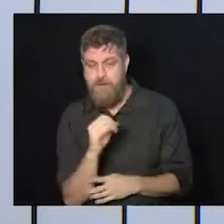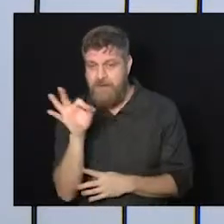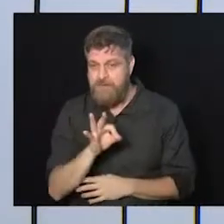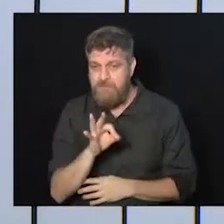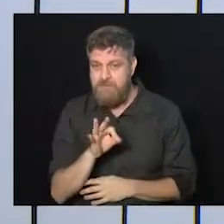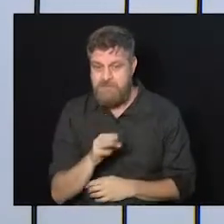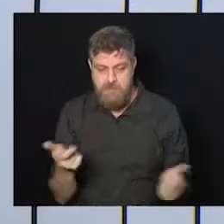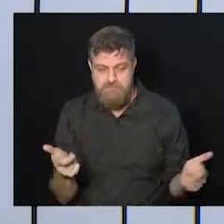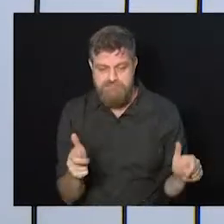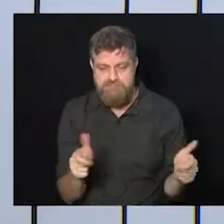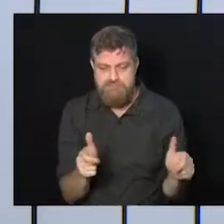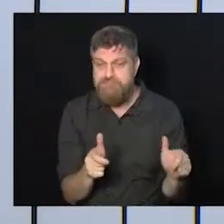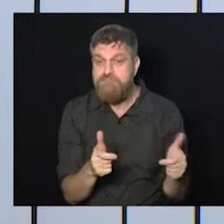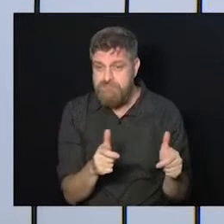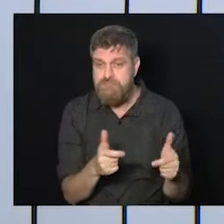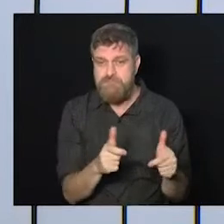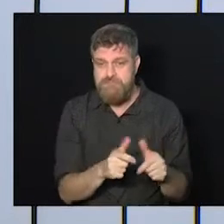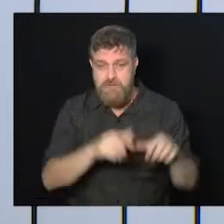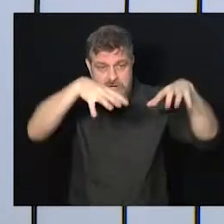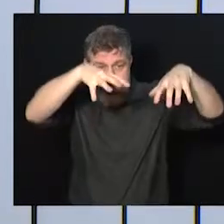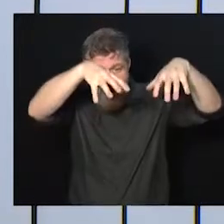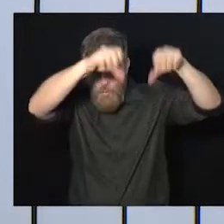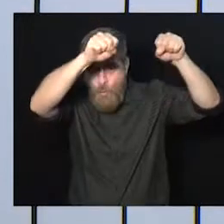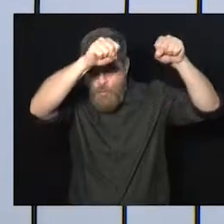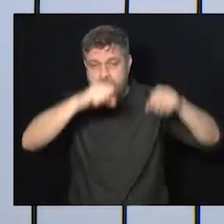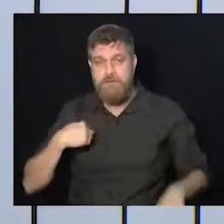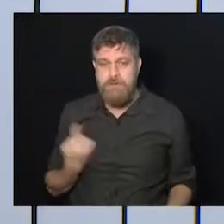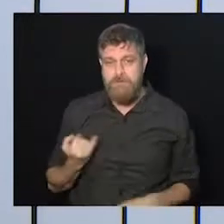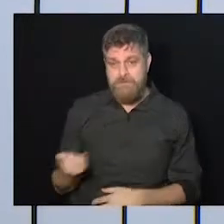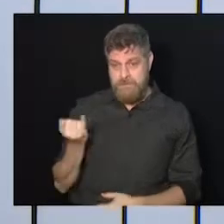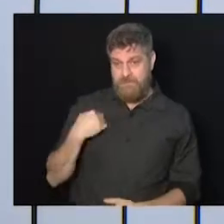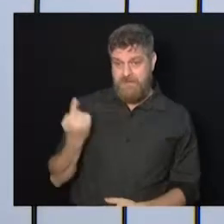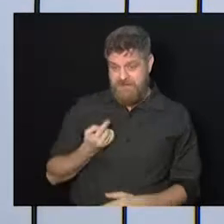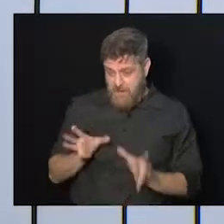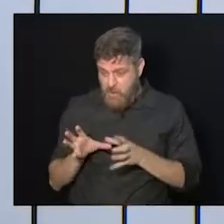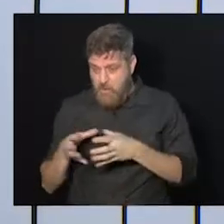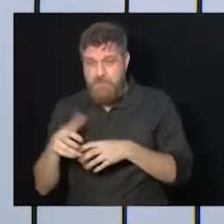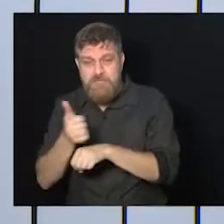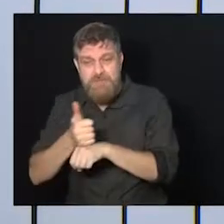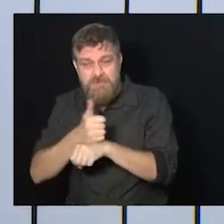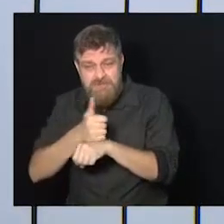vai tirar isso. Sim. Né? E é importante, nós temos uma comunidade científica aqui muito boa e nós